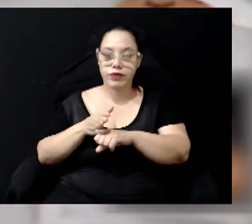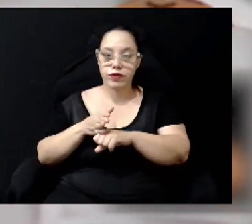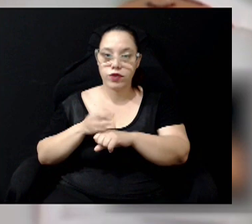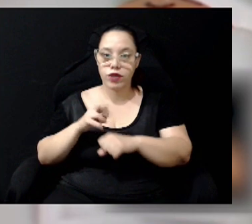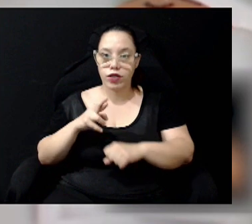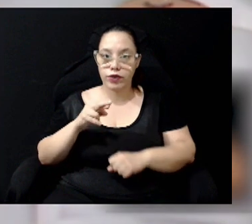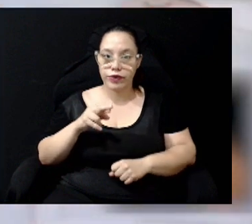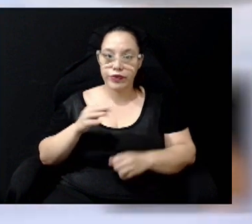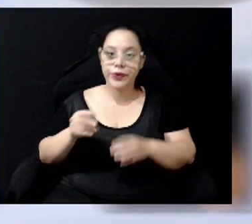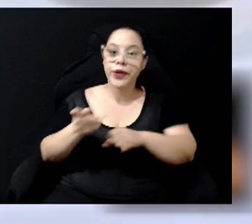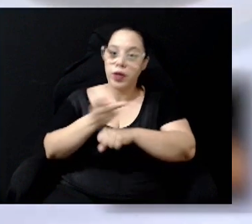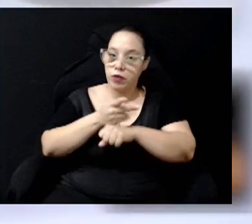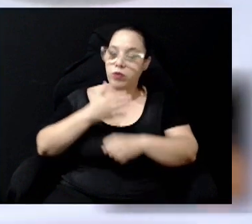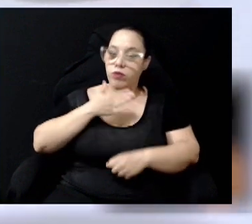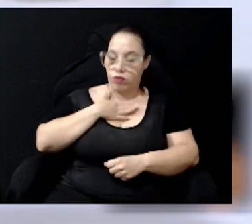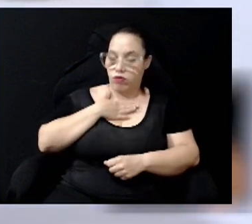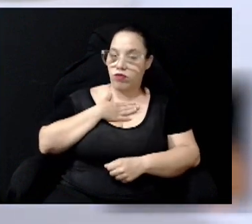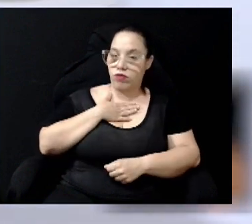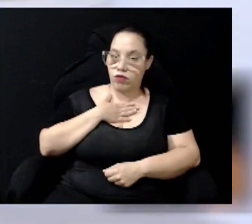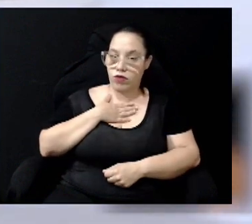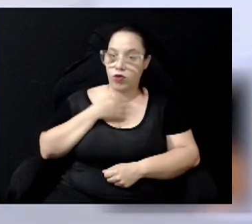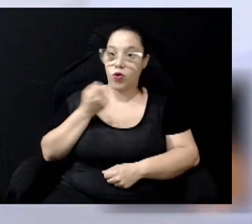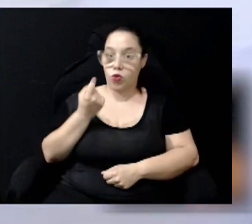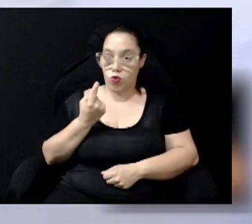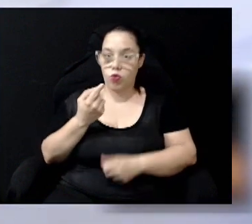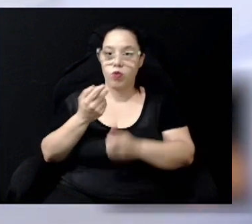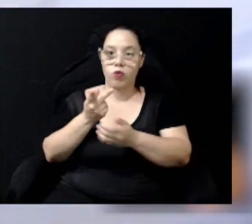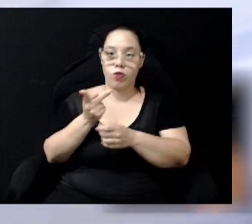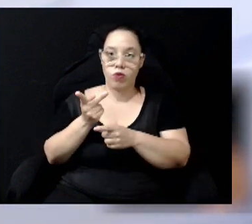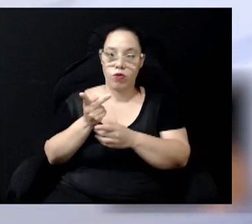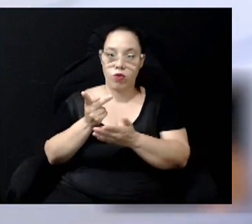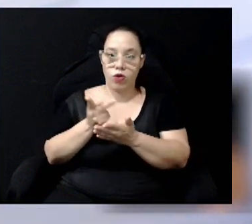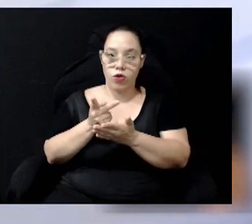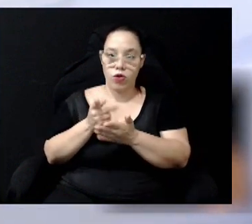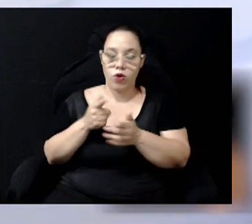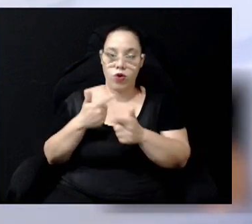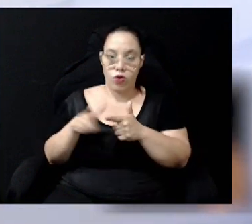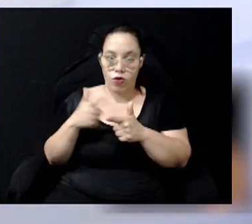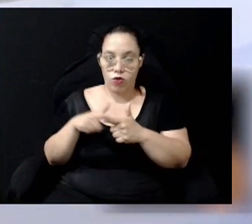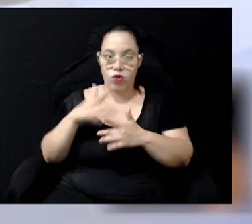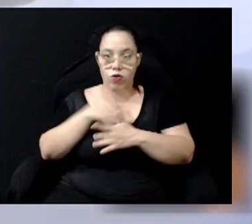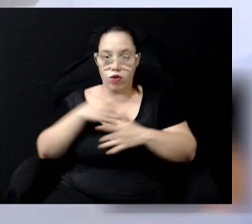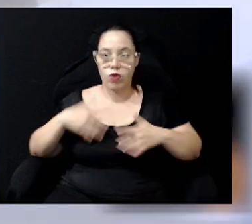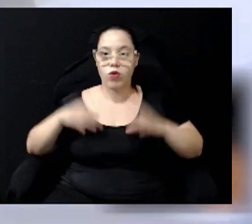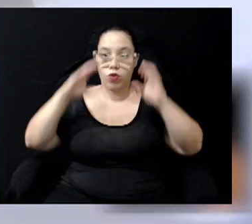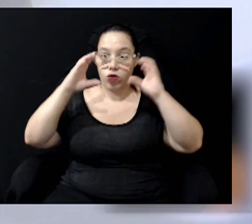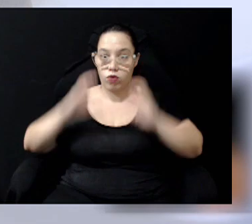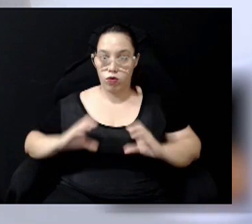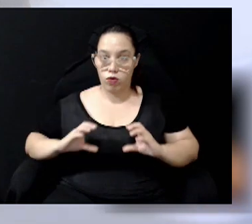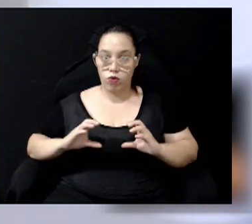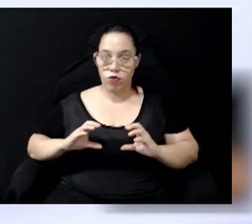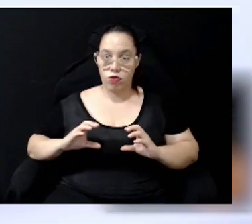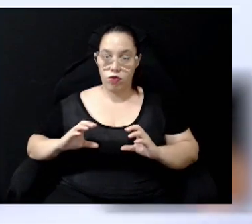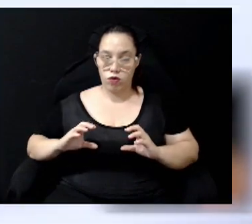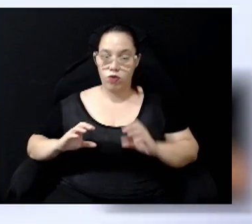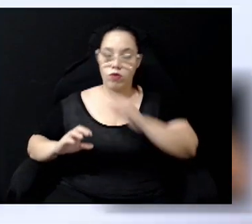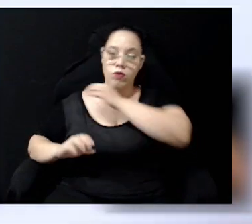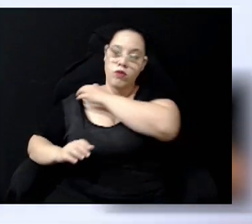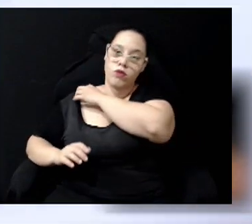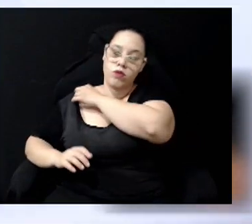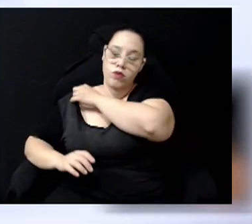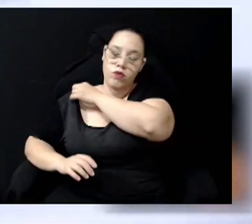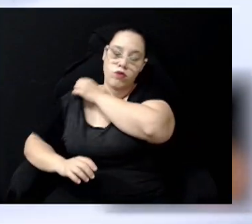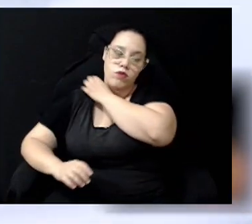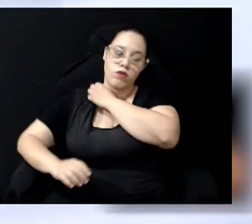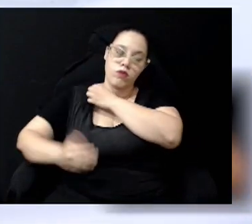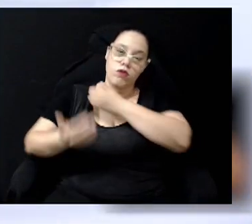procura com um problema, né? Então, algo de saúde, algo comportamental, algo que está trazendo uma